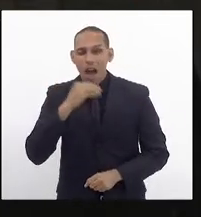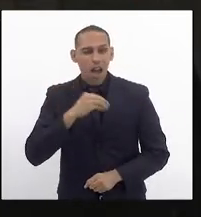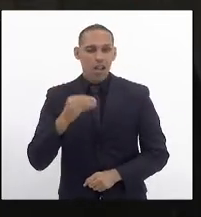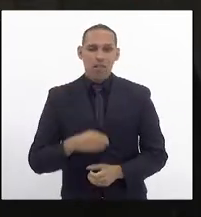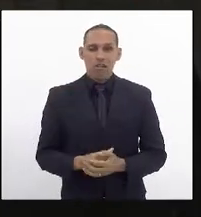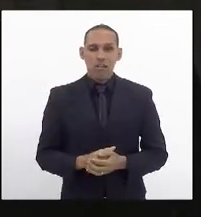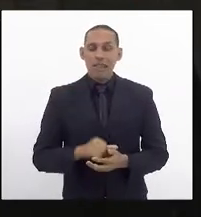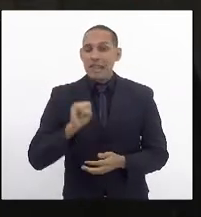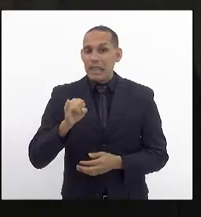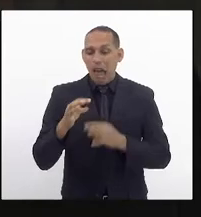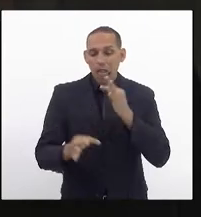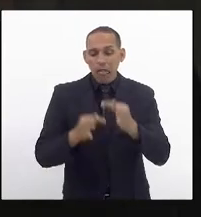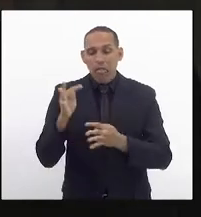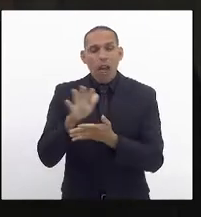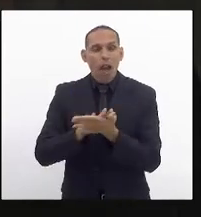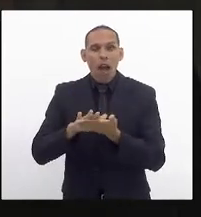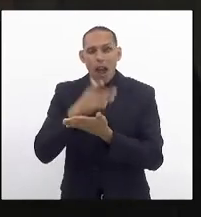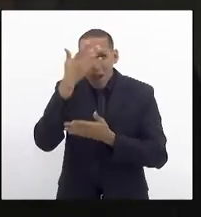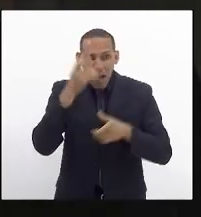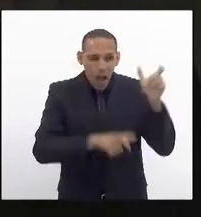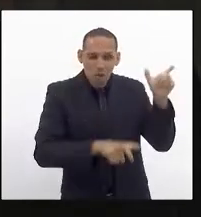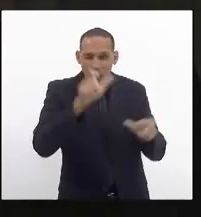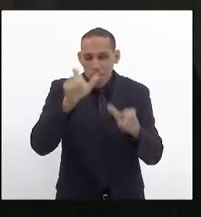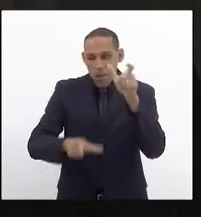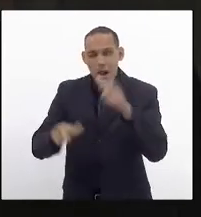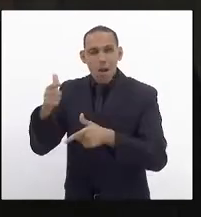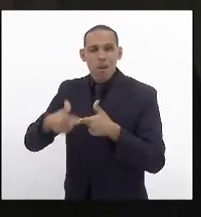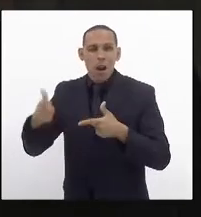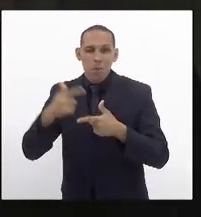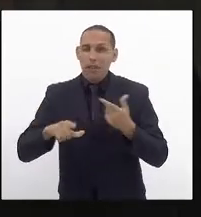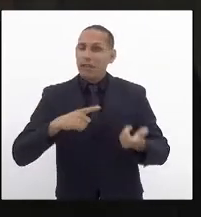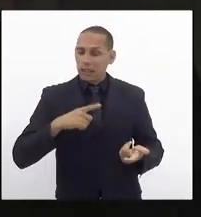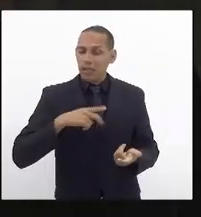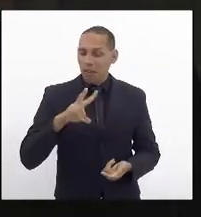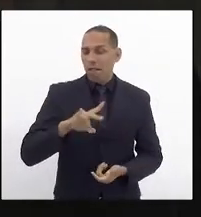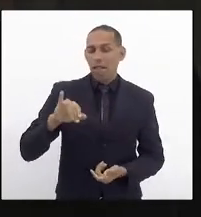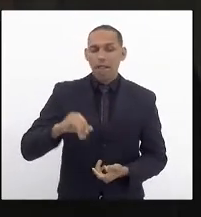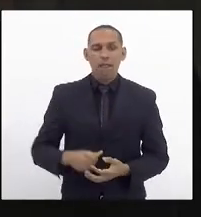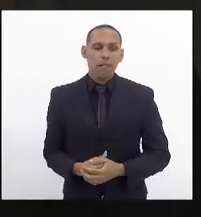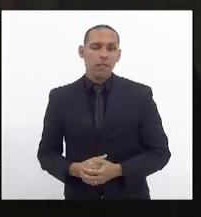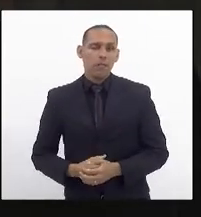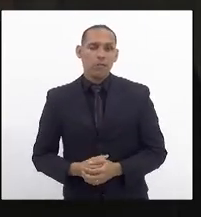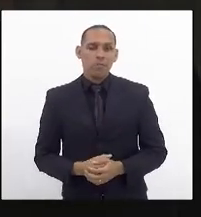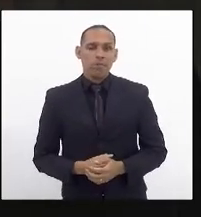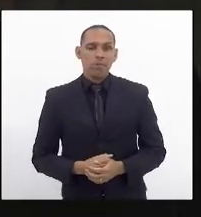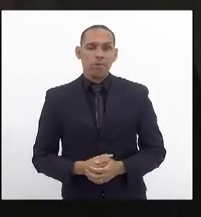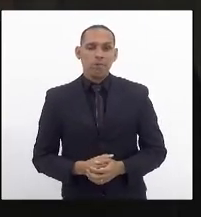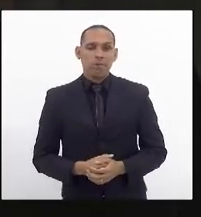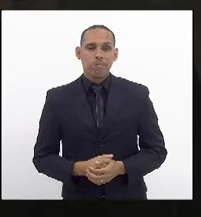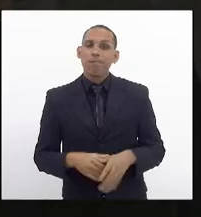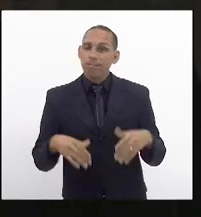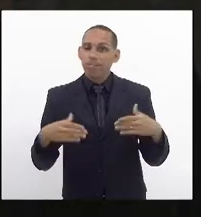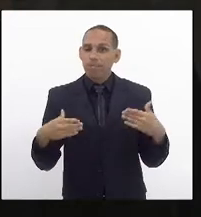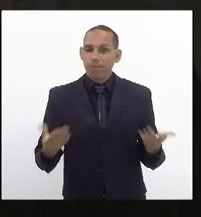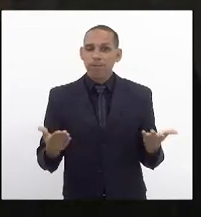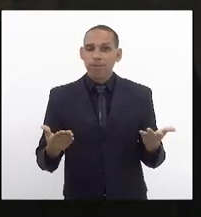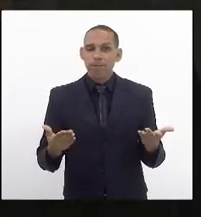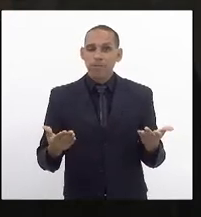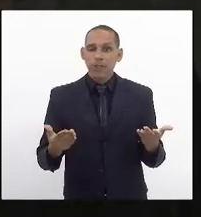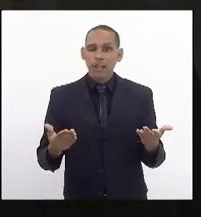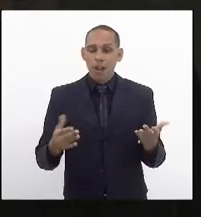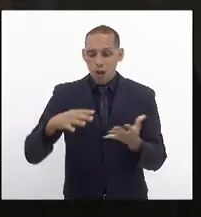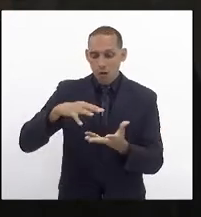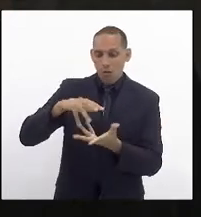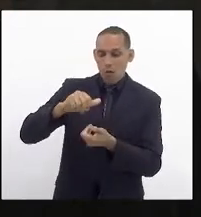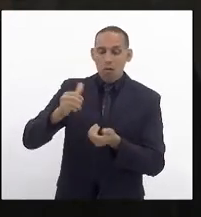conseguir tratar essa água quando a gente vão ter problema aqui no Rio de Janeiro e o equilíbrio eo futuro do nosso planeta